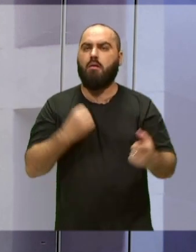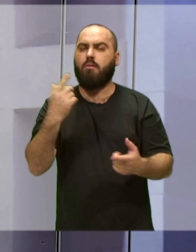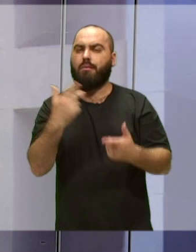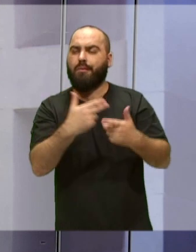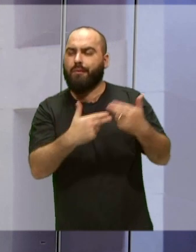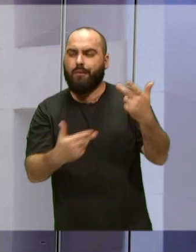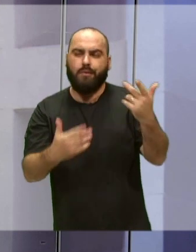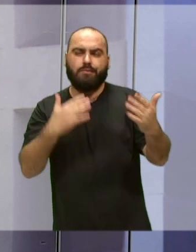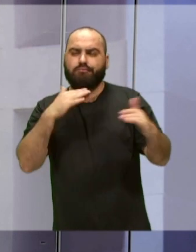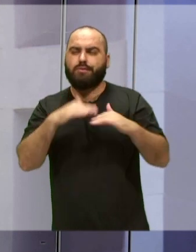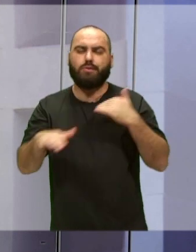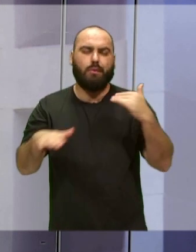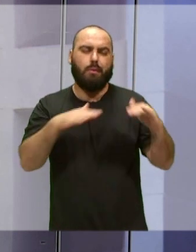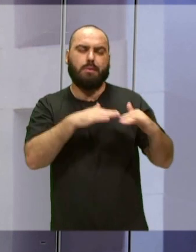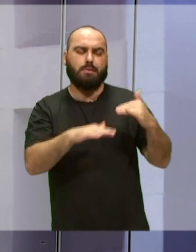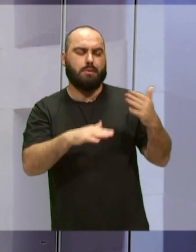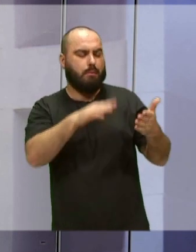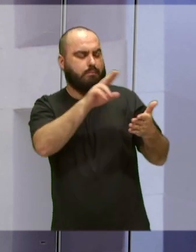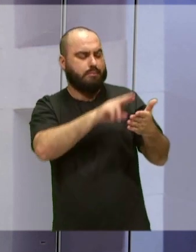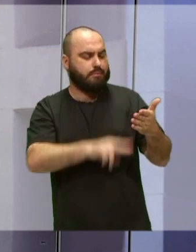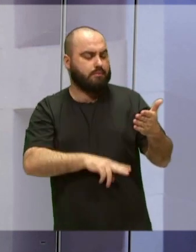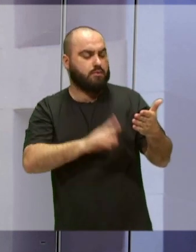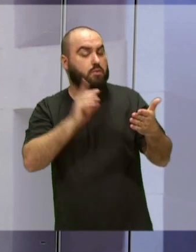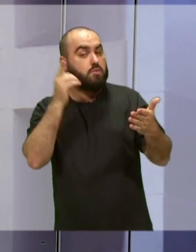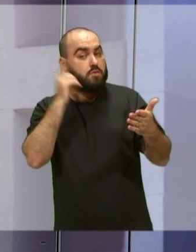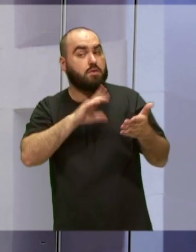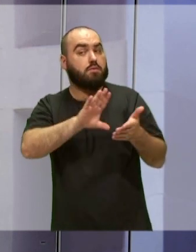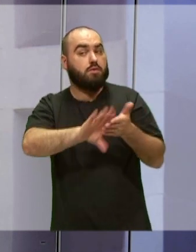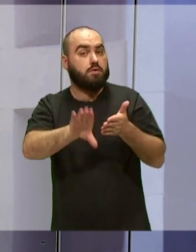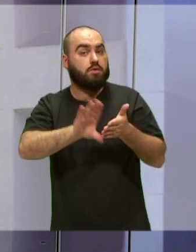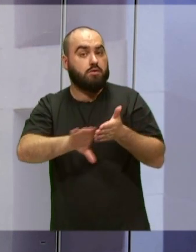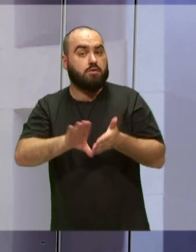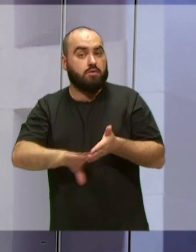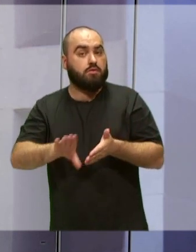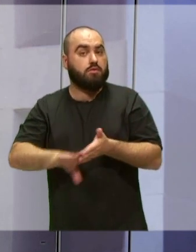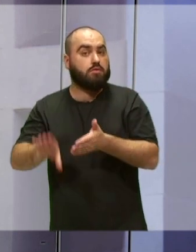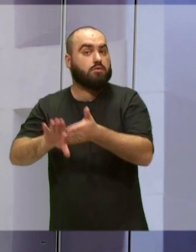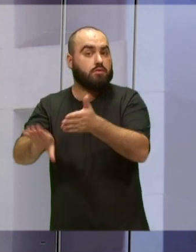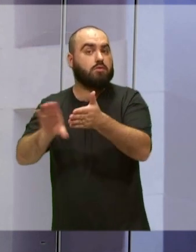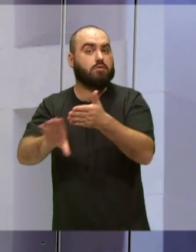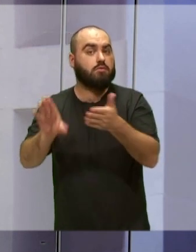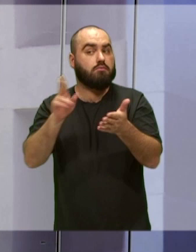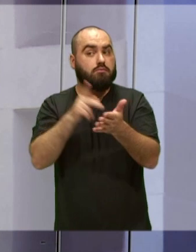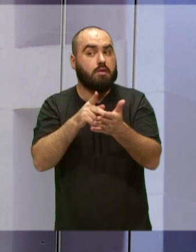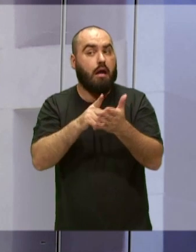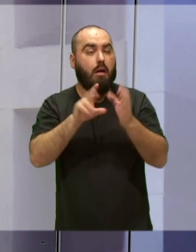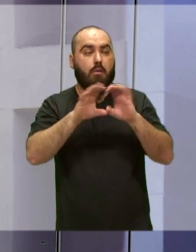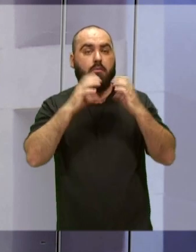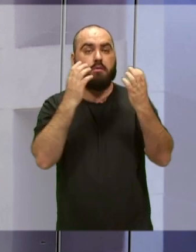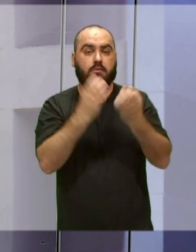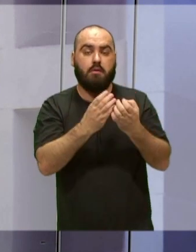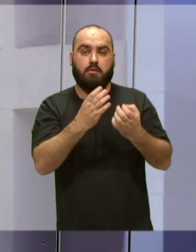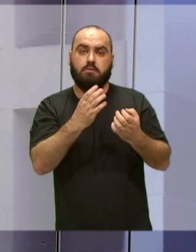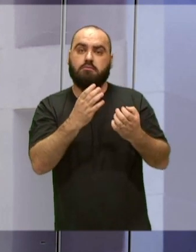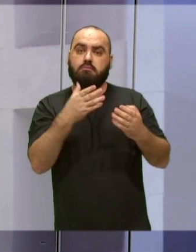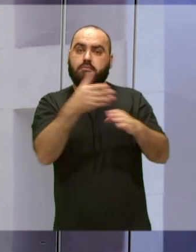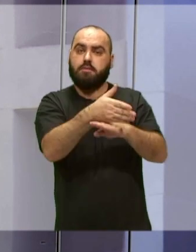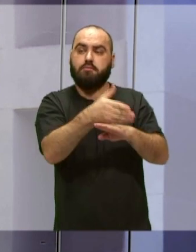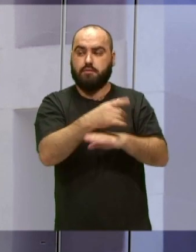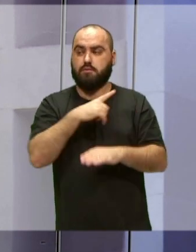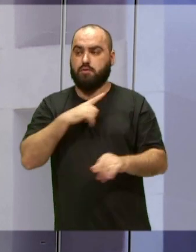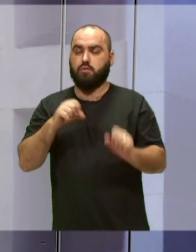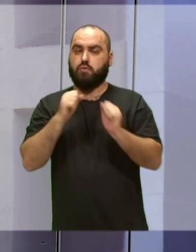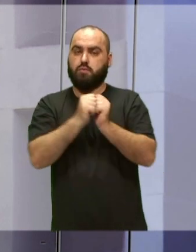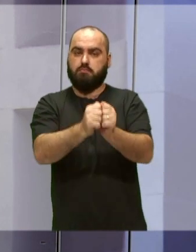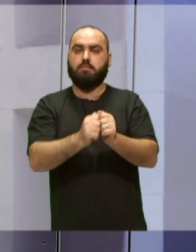no plano a gente conseguiu tirar algumas foi pleito realmente da comunidade que eu participei ativamente por